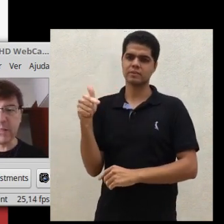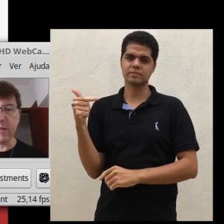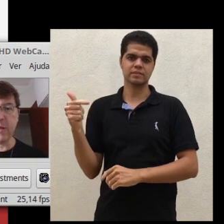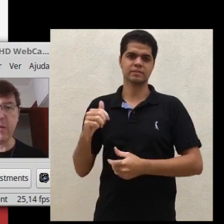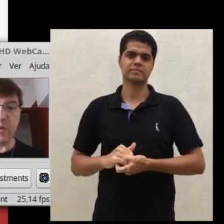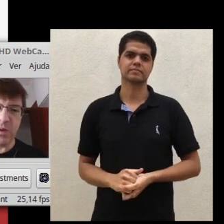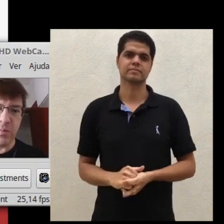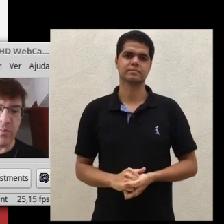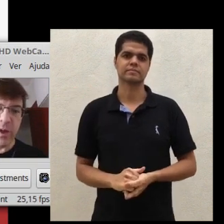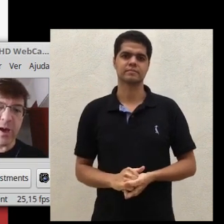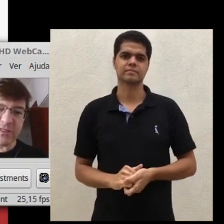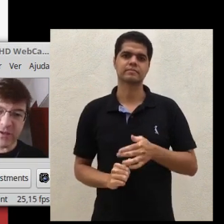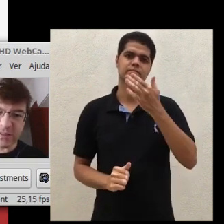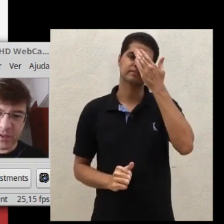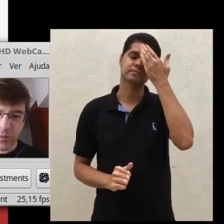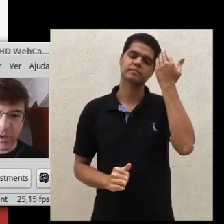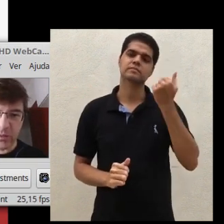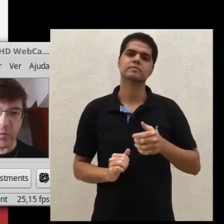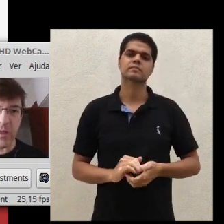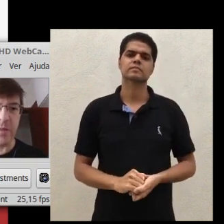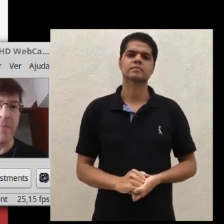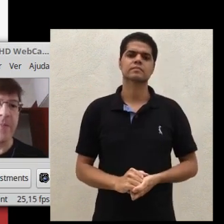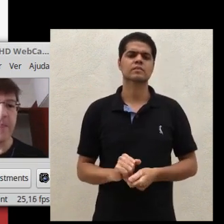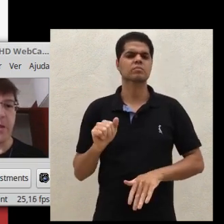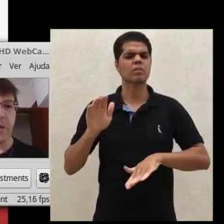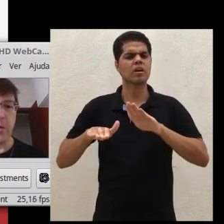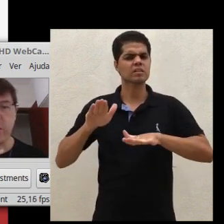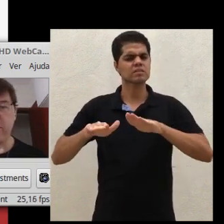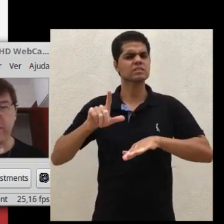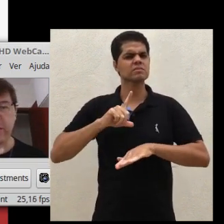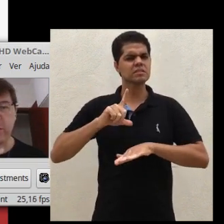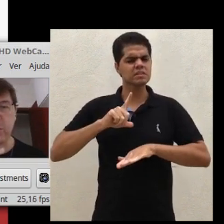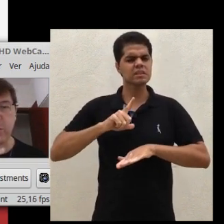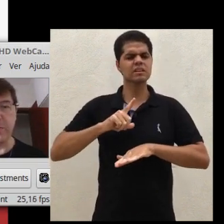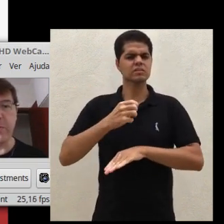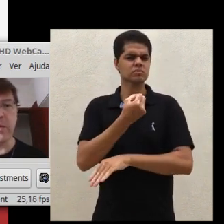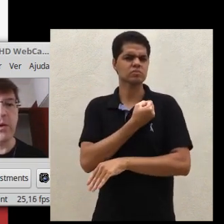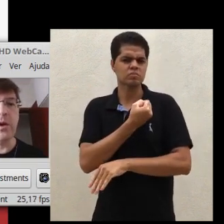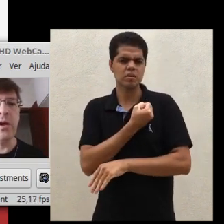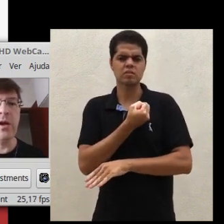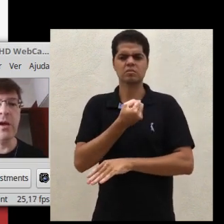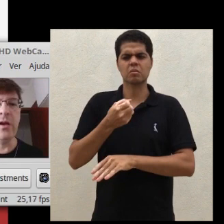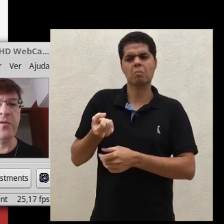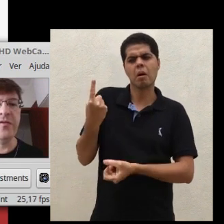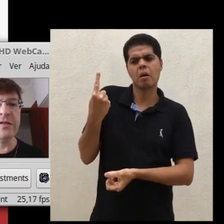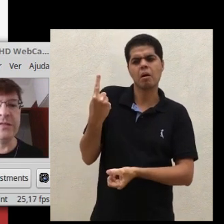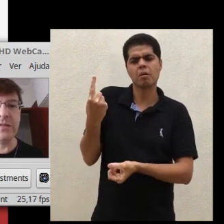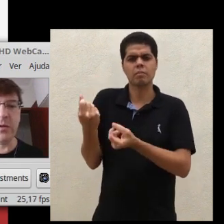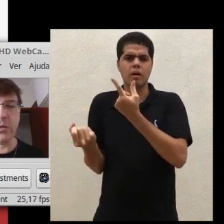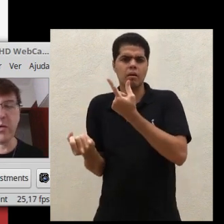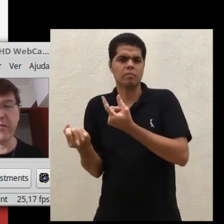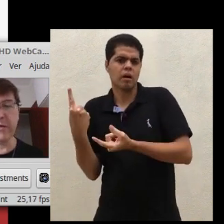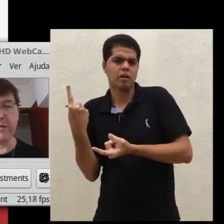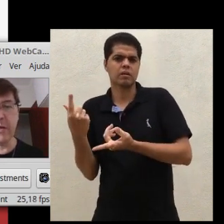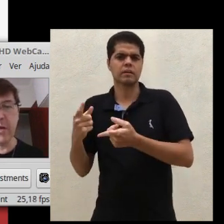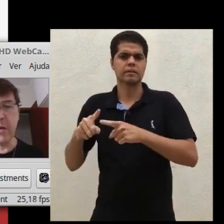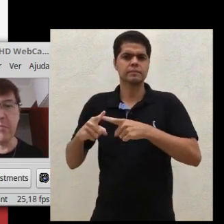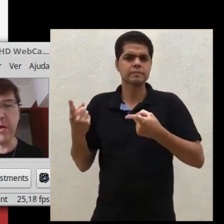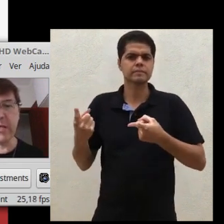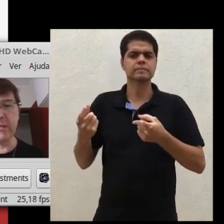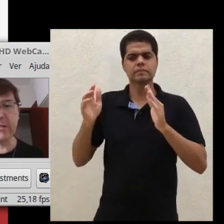numéricas. Tá? Às vezes até numérico também, igual a gente vai ver aqui no fuzzy, na lógica